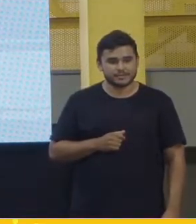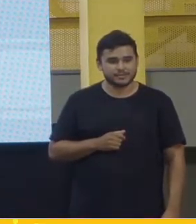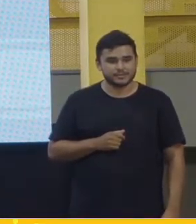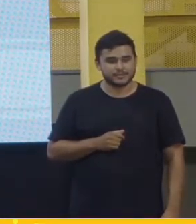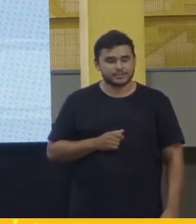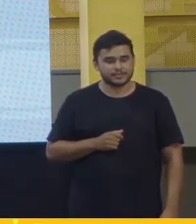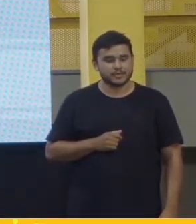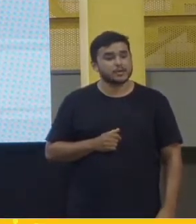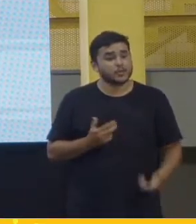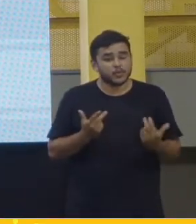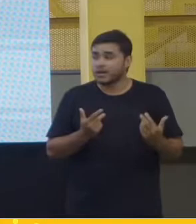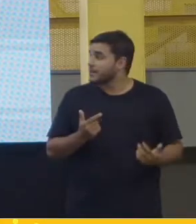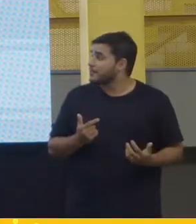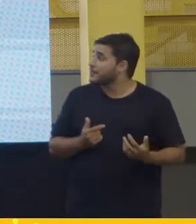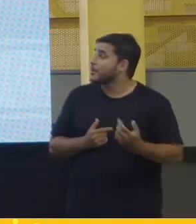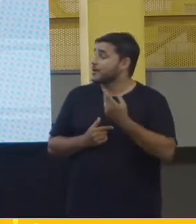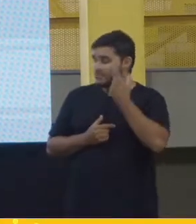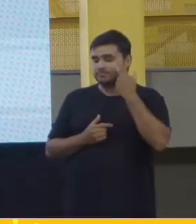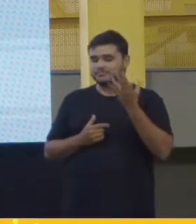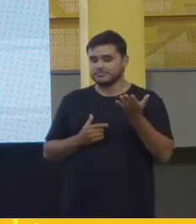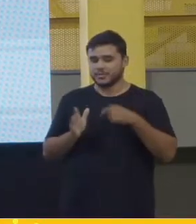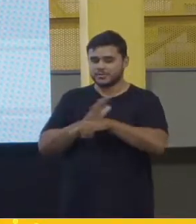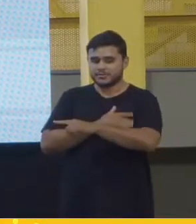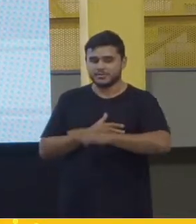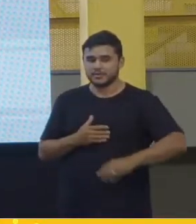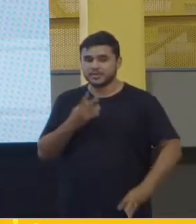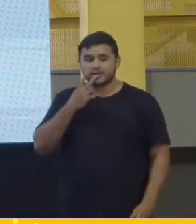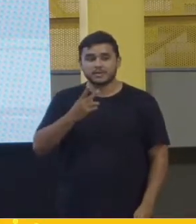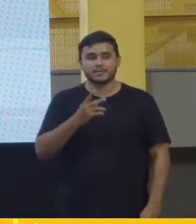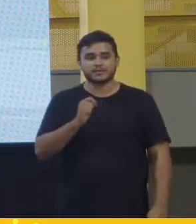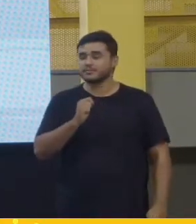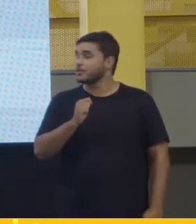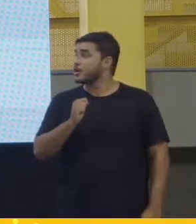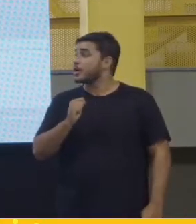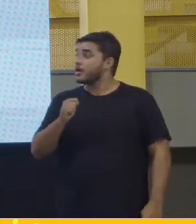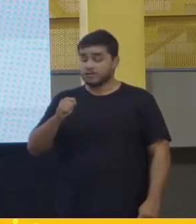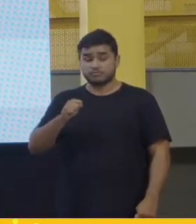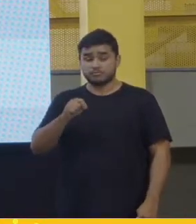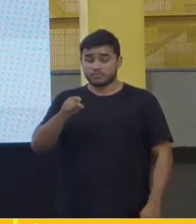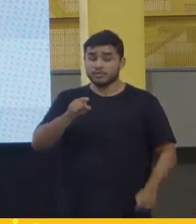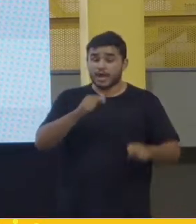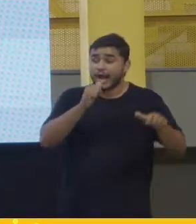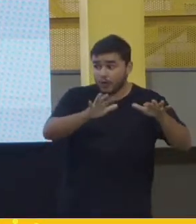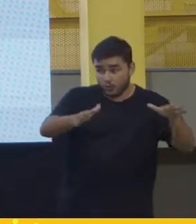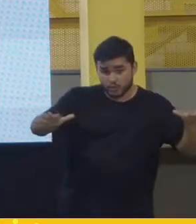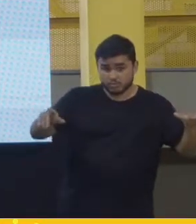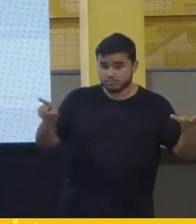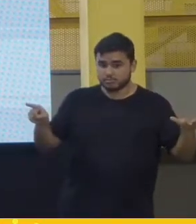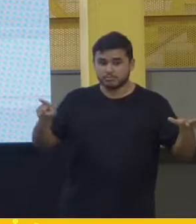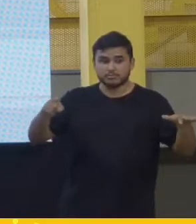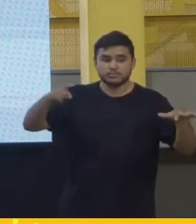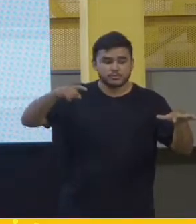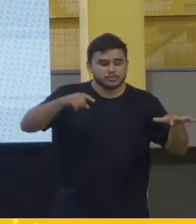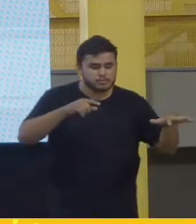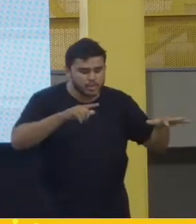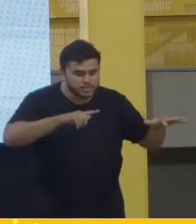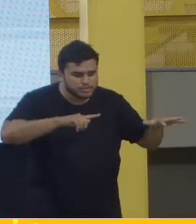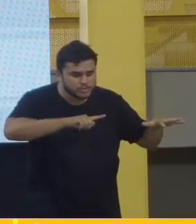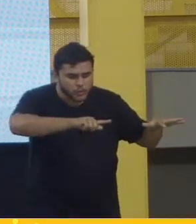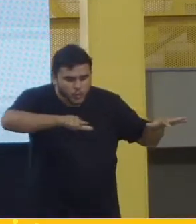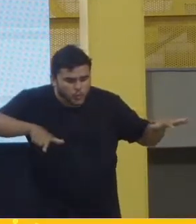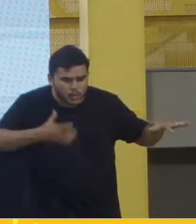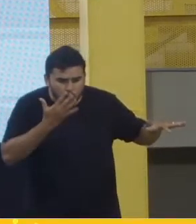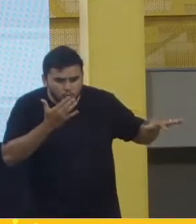reflexão, né? Você vai ter as coisas iluminadas no fundo do mar, refletindo a luz e